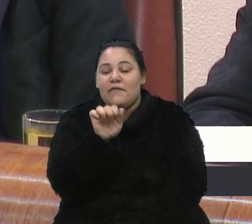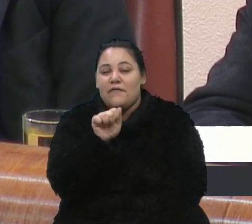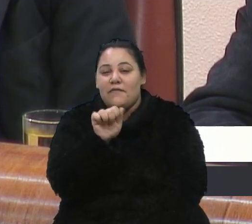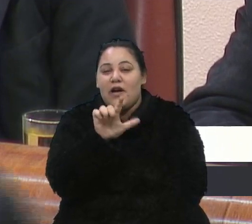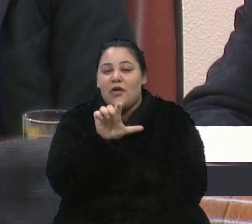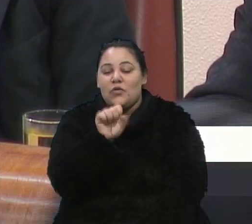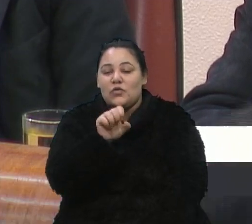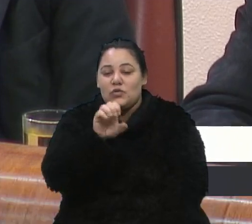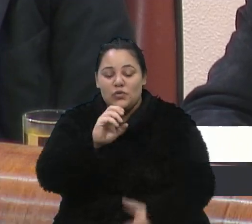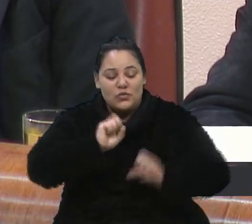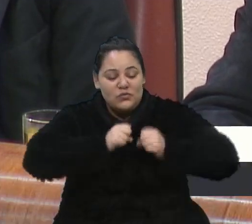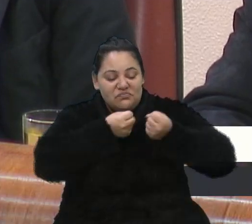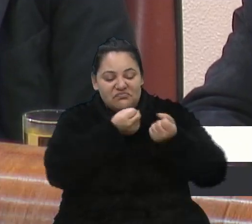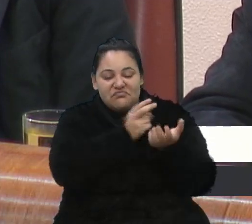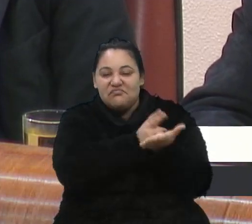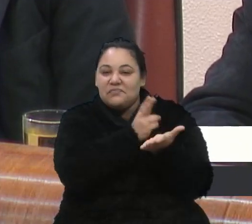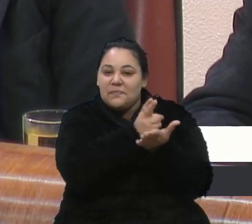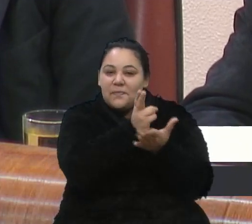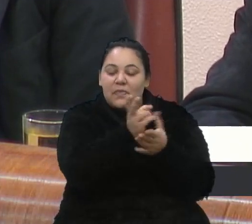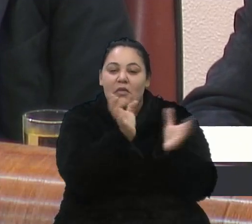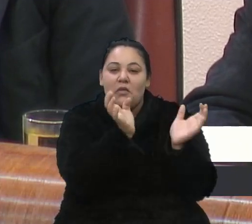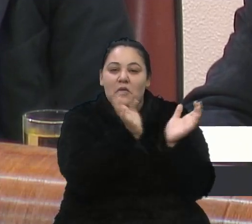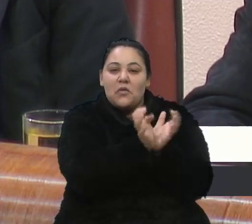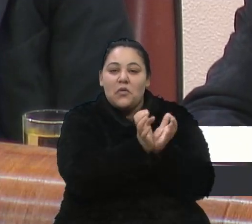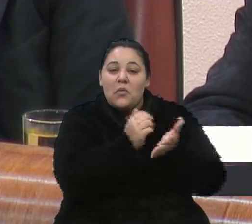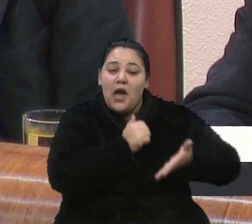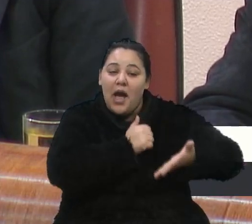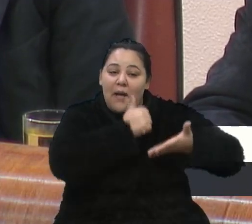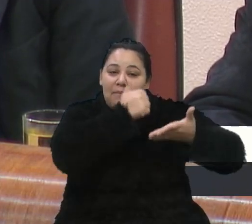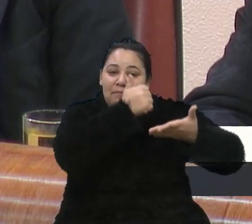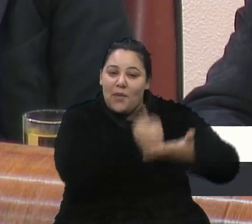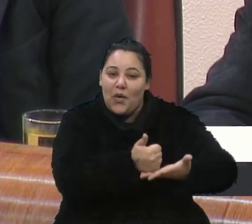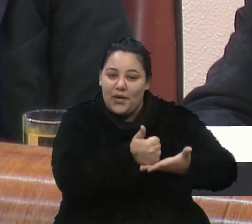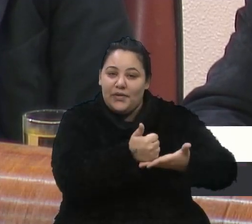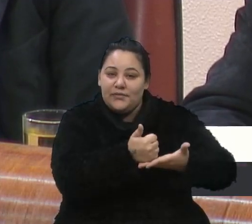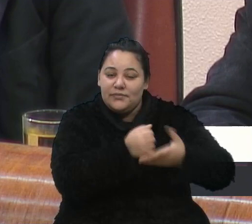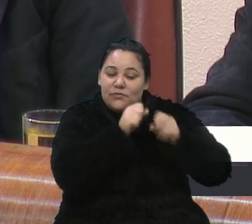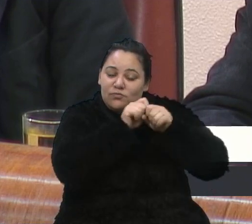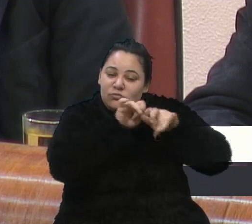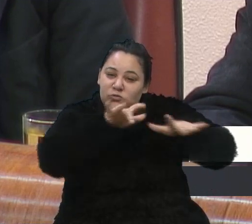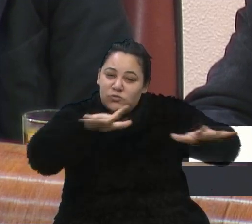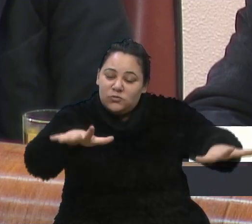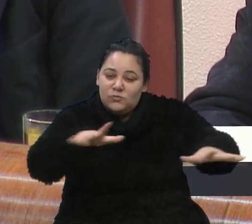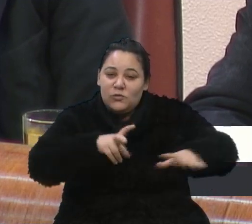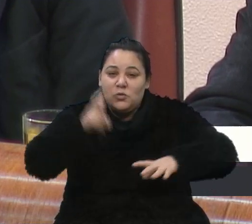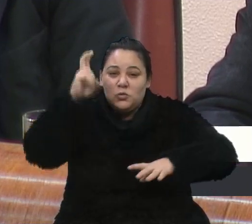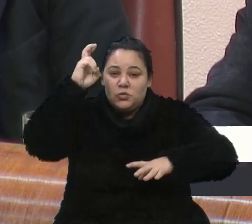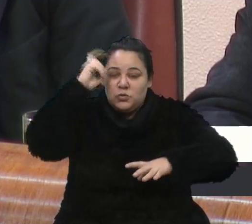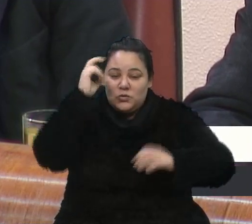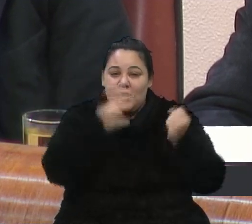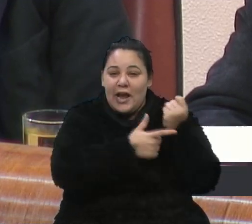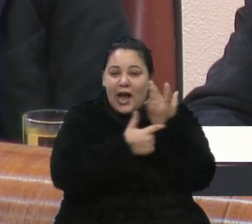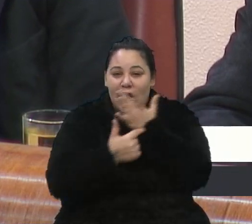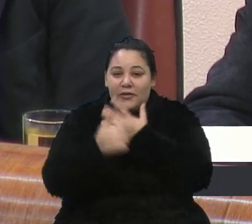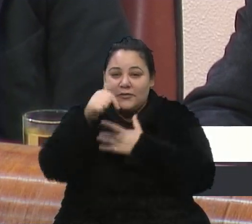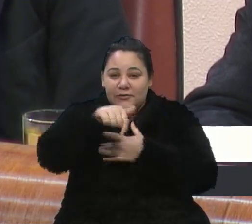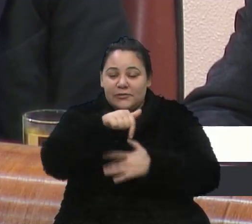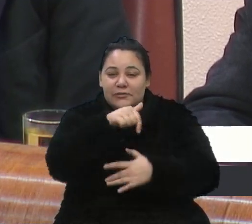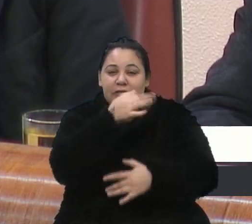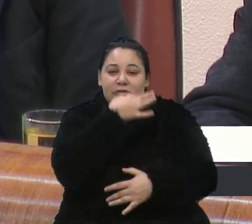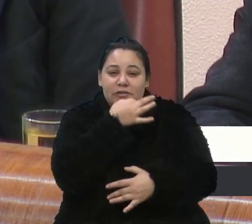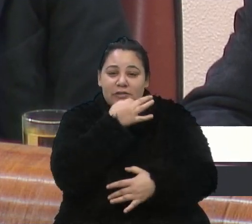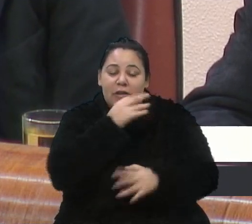contínua, o grupo contribui para a propagação da cultura e da arte em nossa cidade e